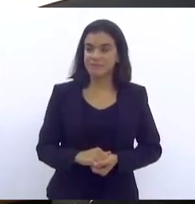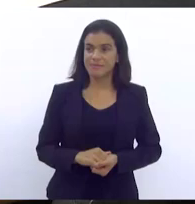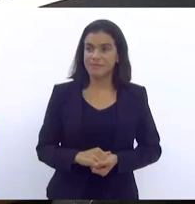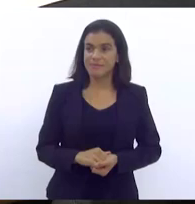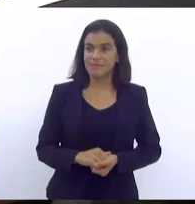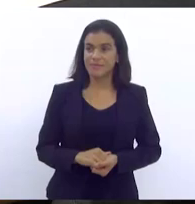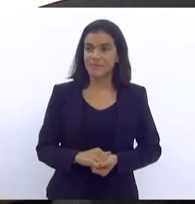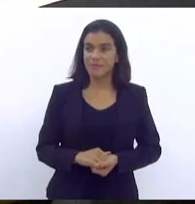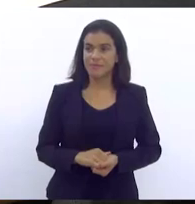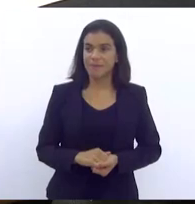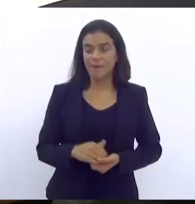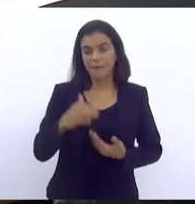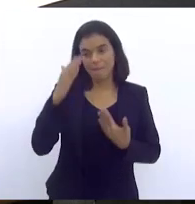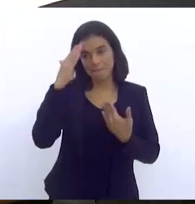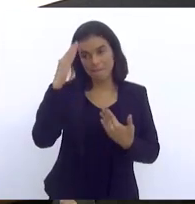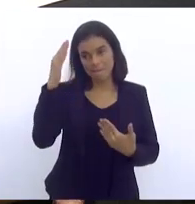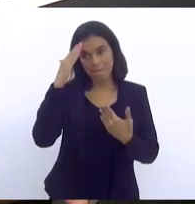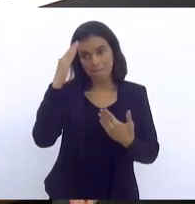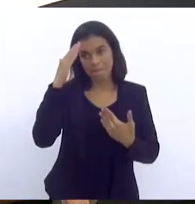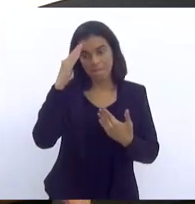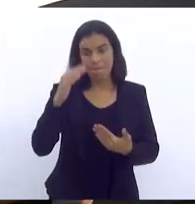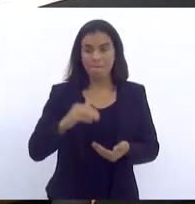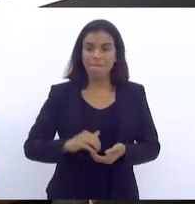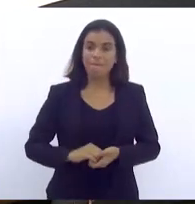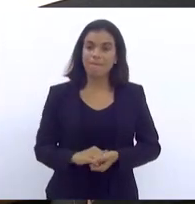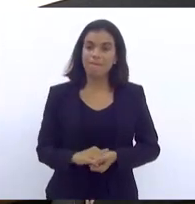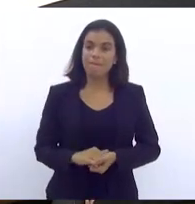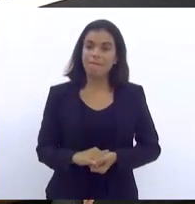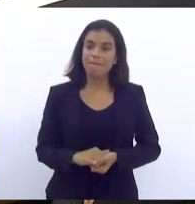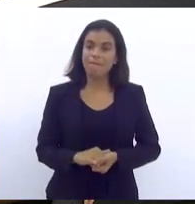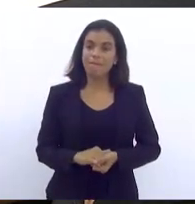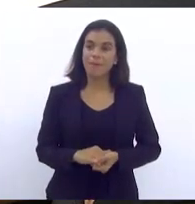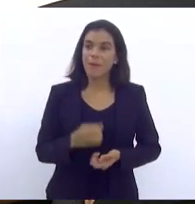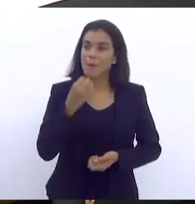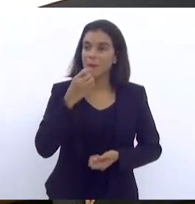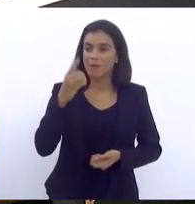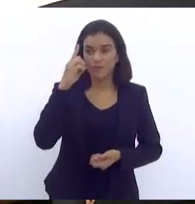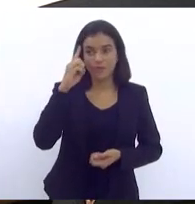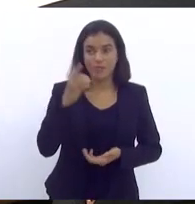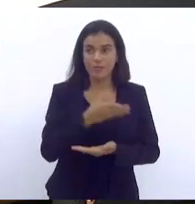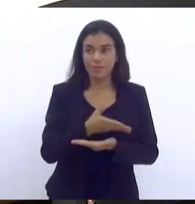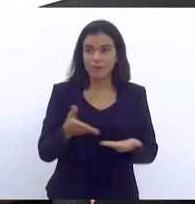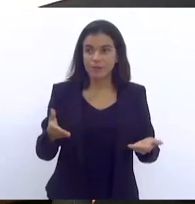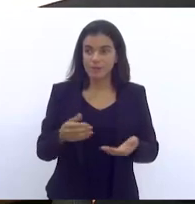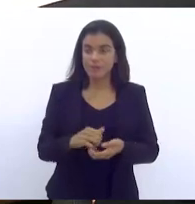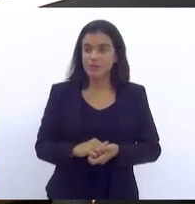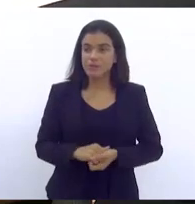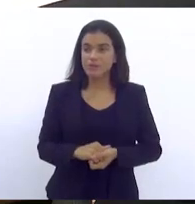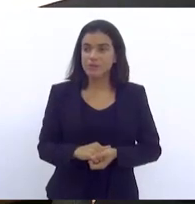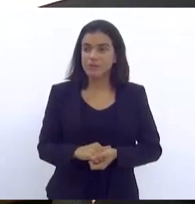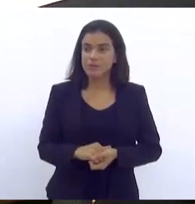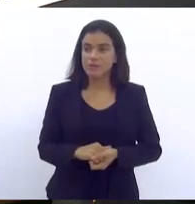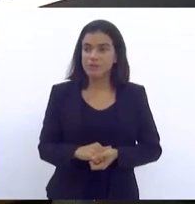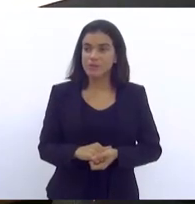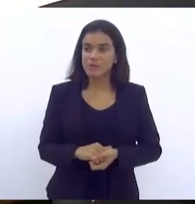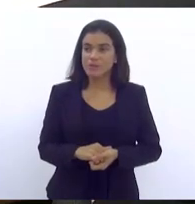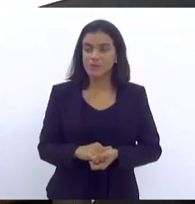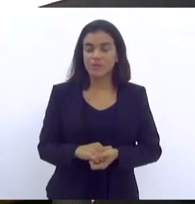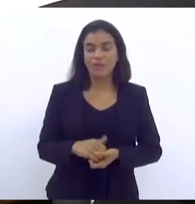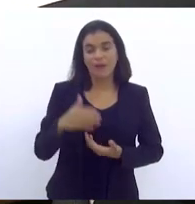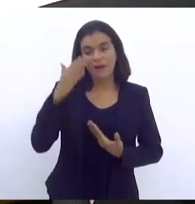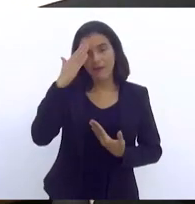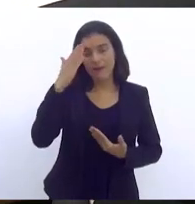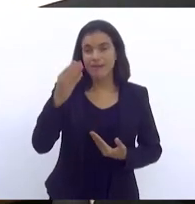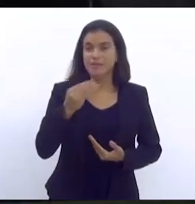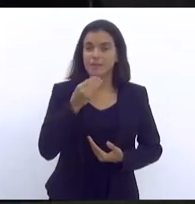ibase obrigada Bom dia a todos eh queria agradecer a oportunidade